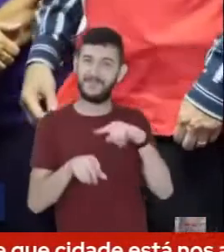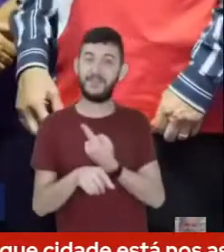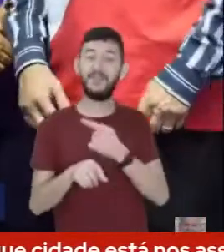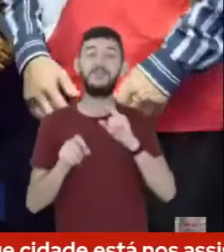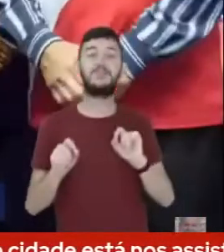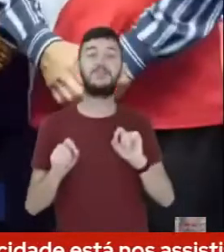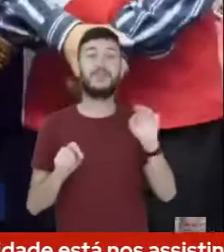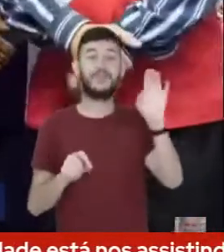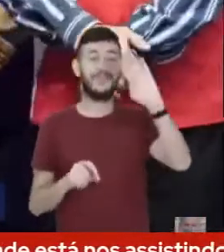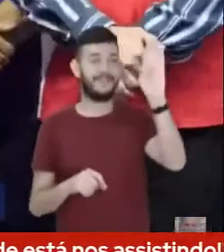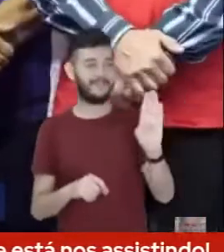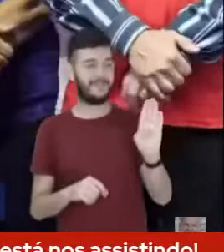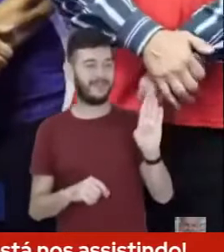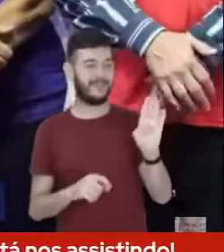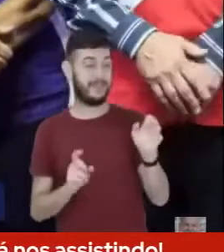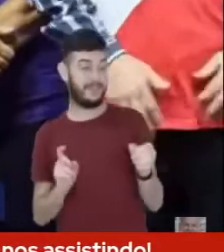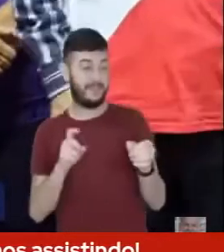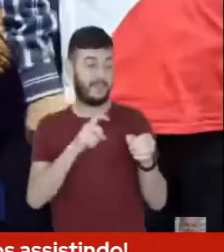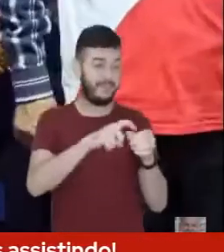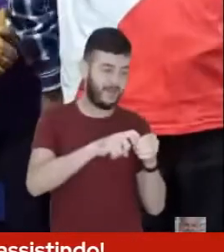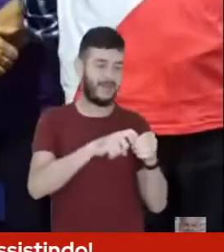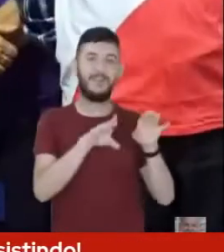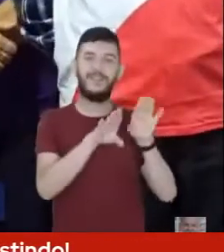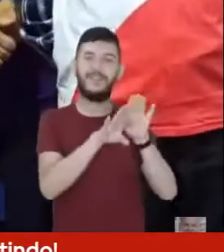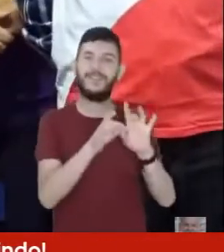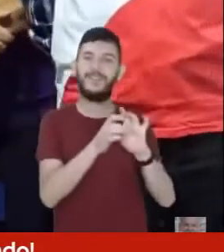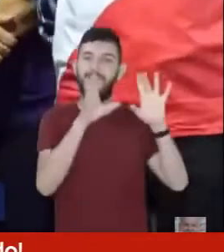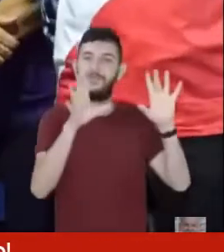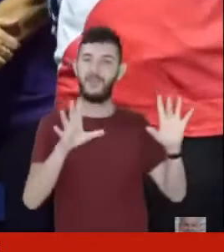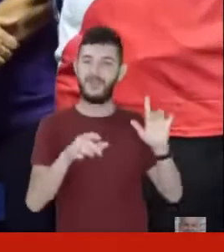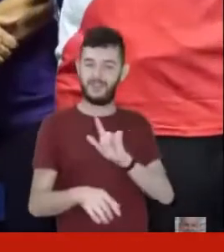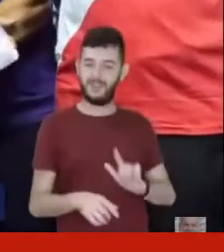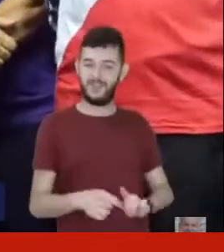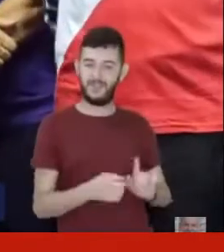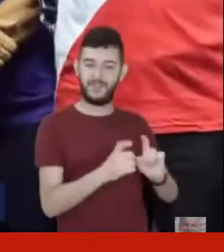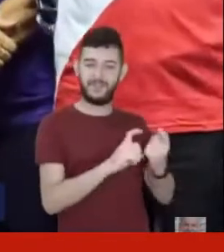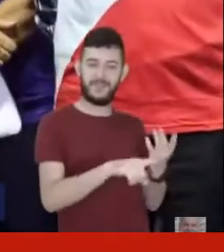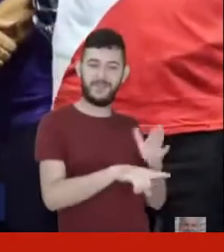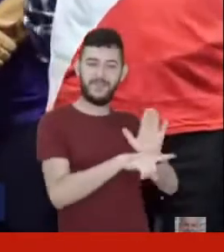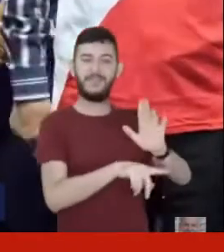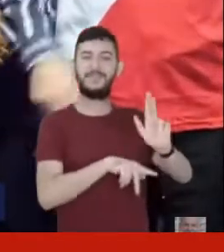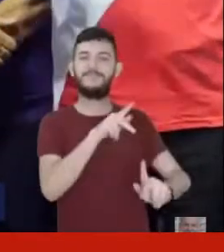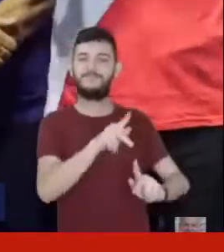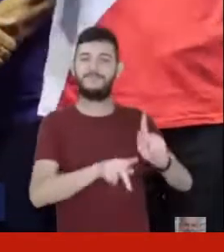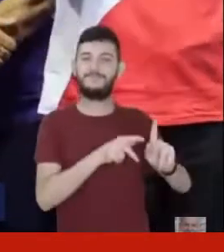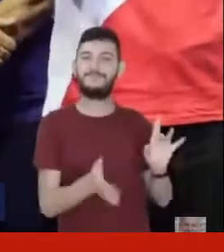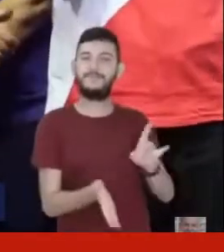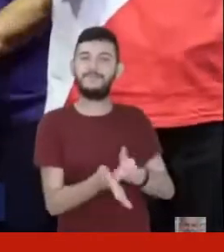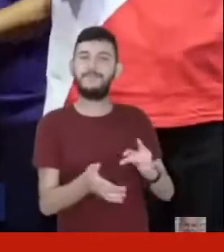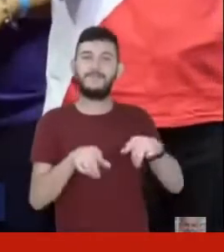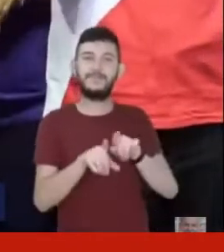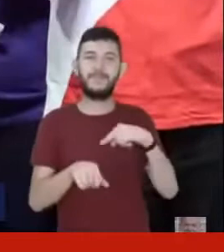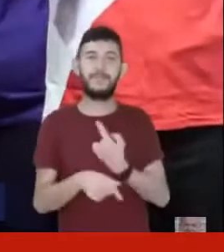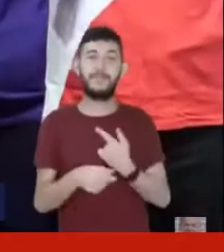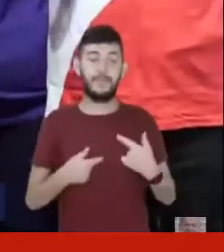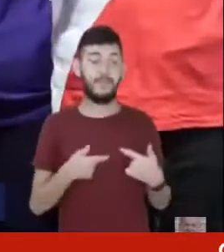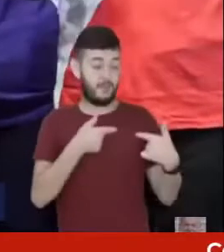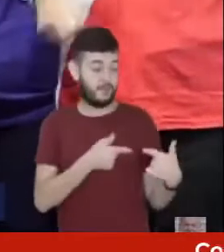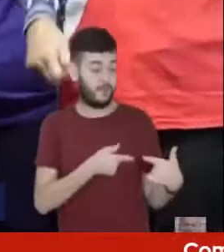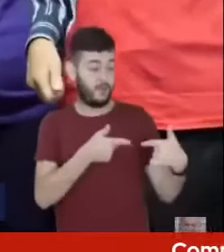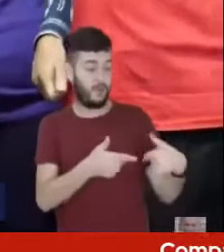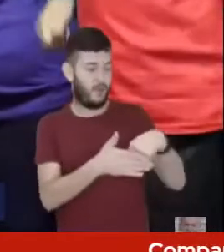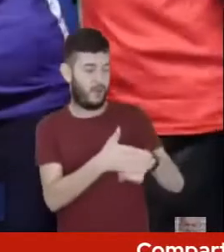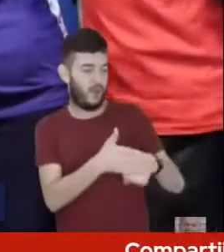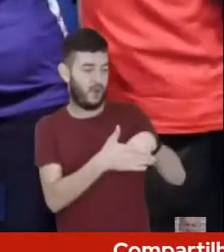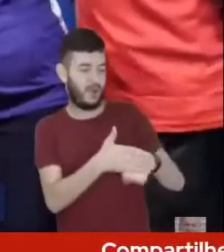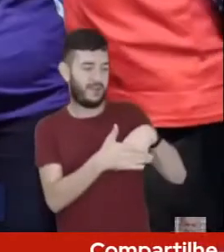um governo democrático, um governo popular. Vamos retomar a nossa pauta de luta por igualdade, pelo